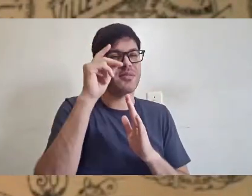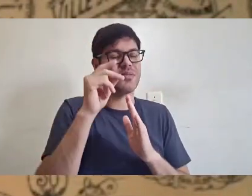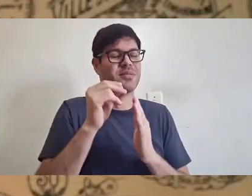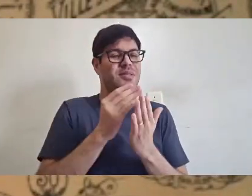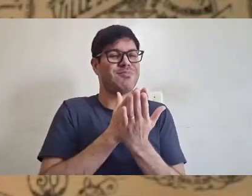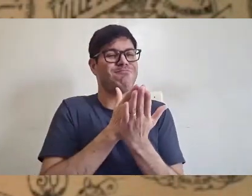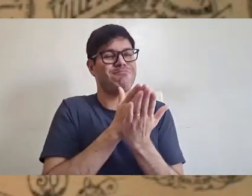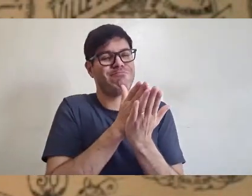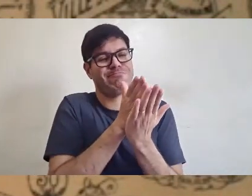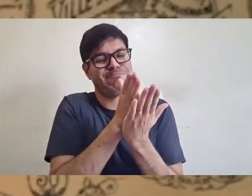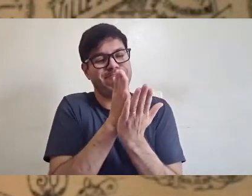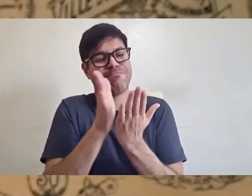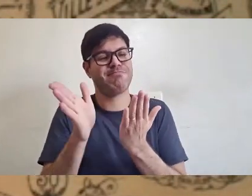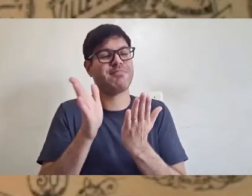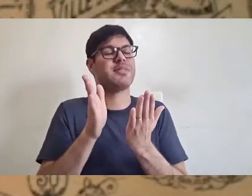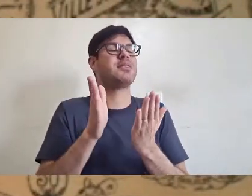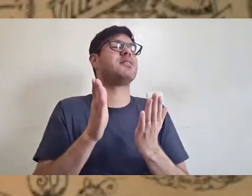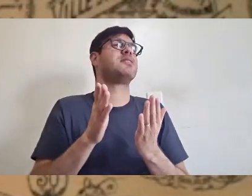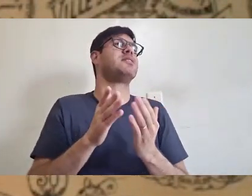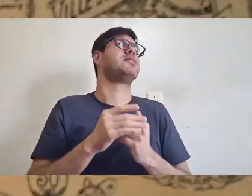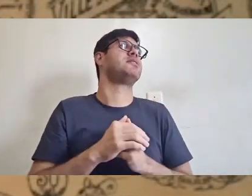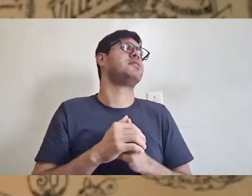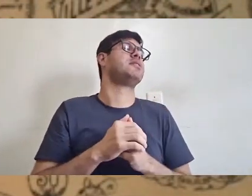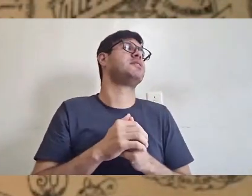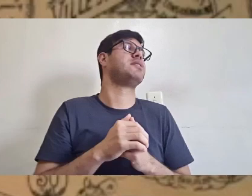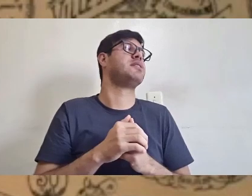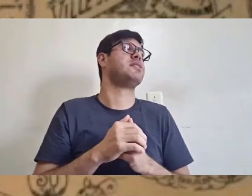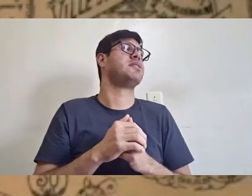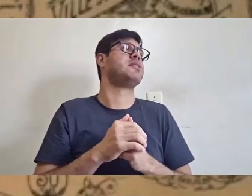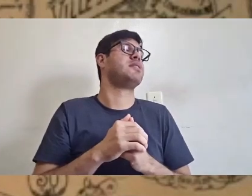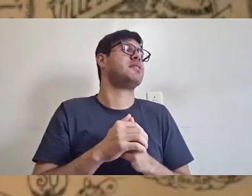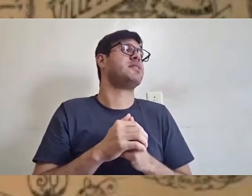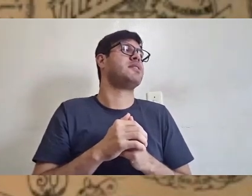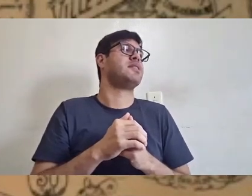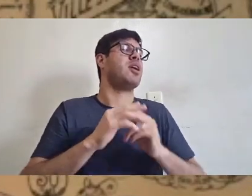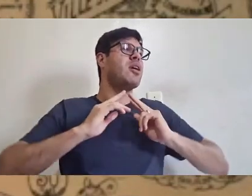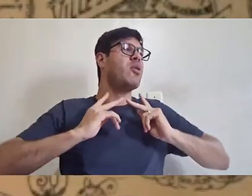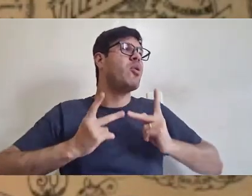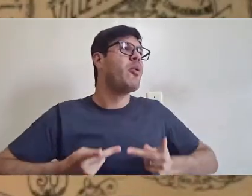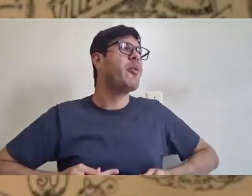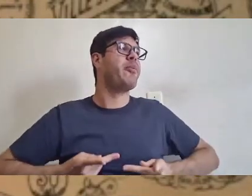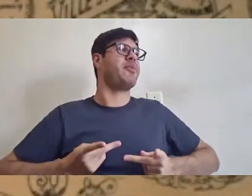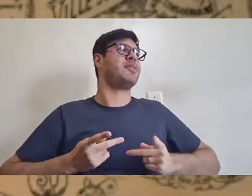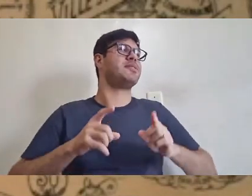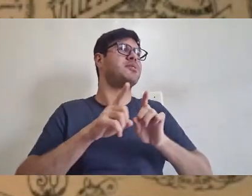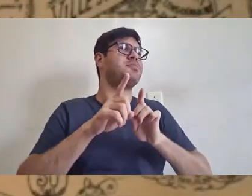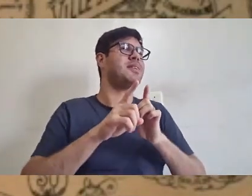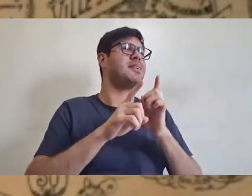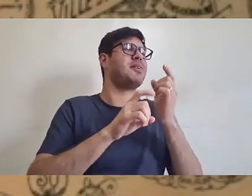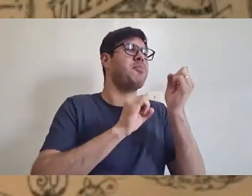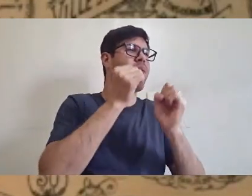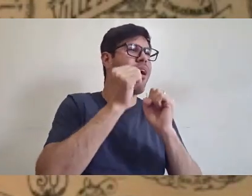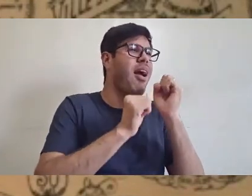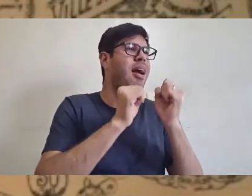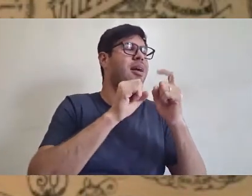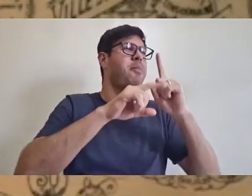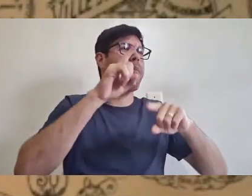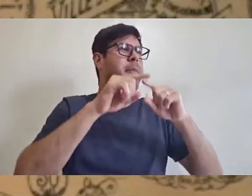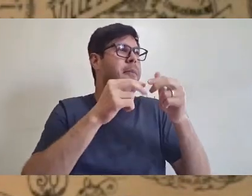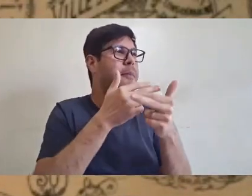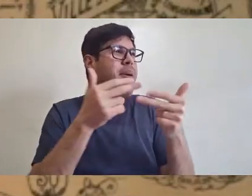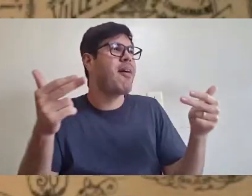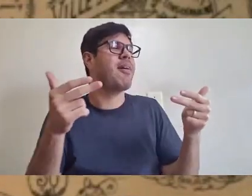forma em relação a material humano e também a máquinas, equipamentos, de uma tal